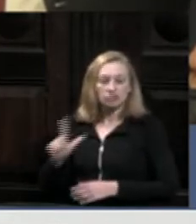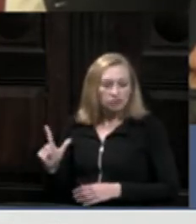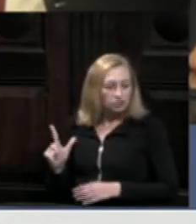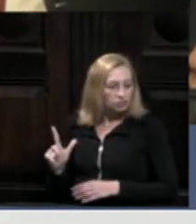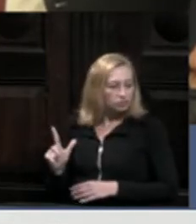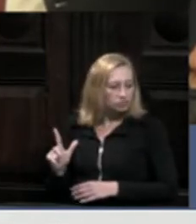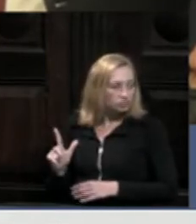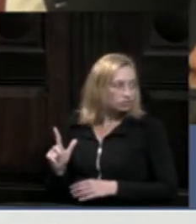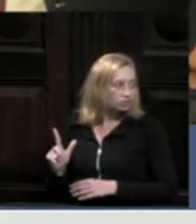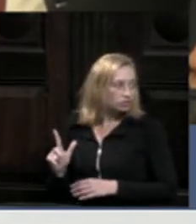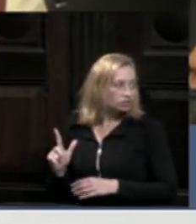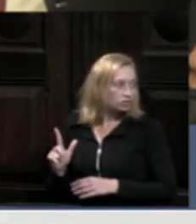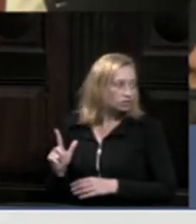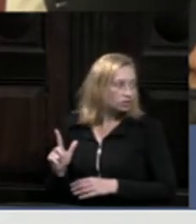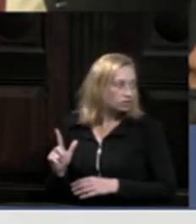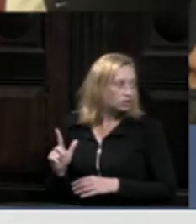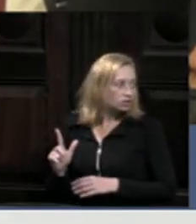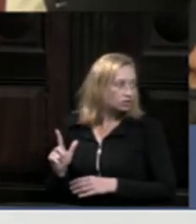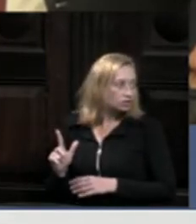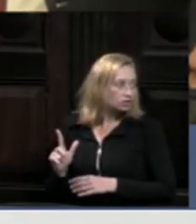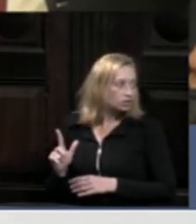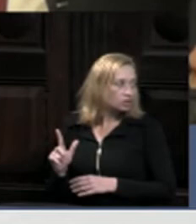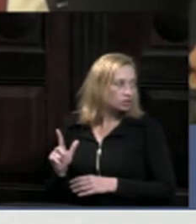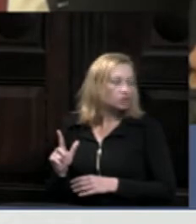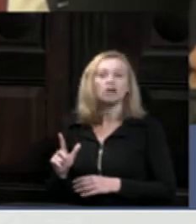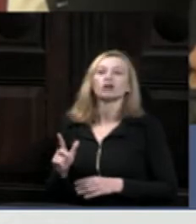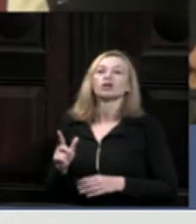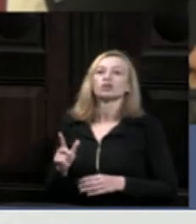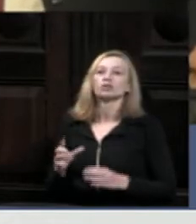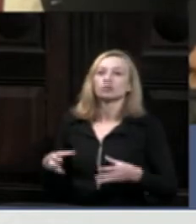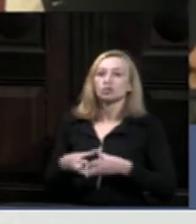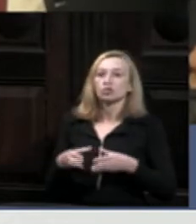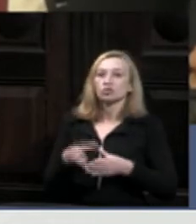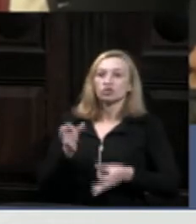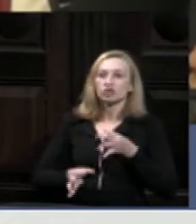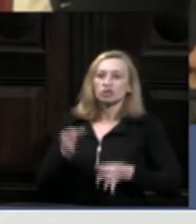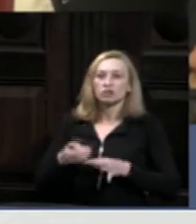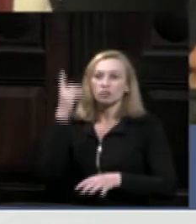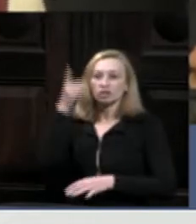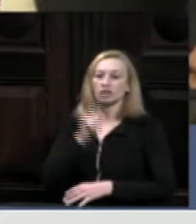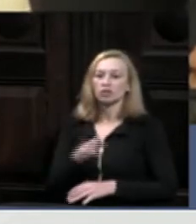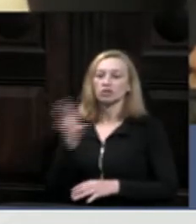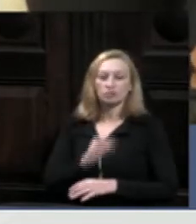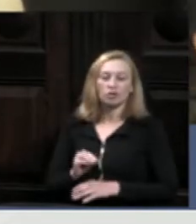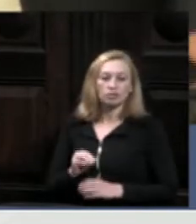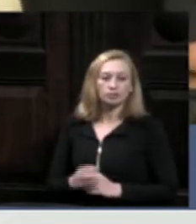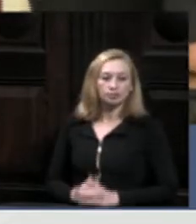Financeira e Controle. Para emitir parecer pela Comissão de Constituição e Justiça, deputado Luiz Paulo.